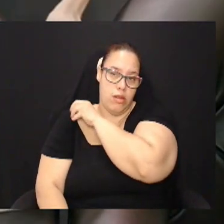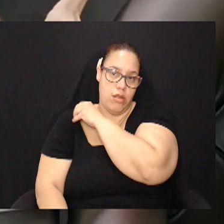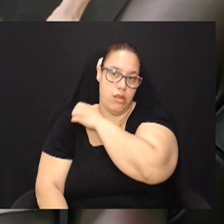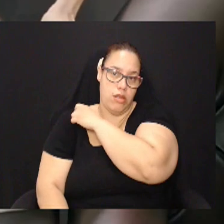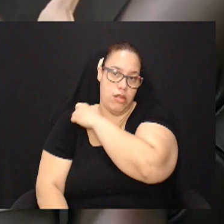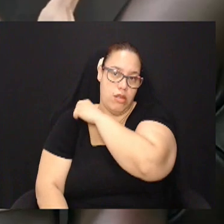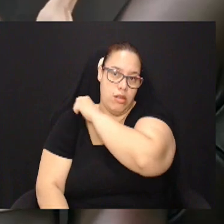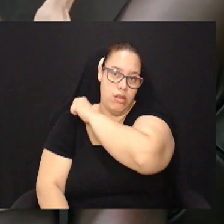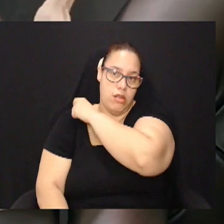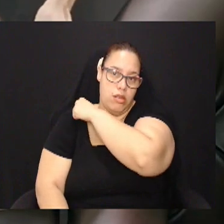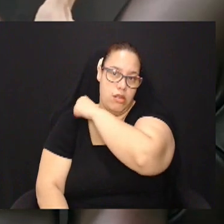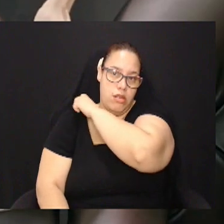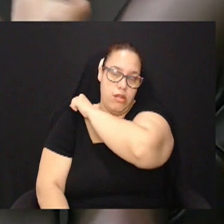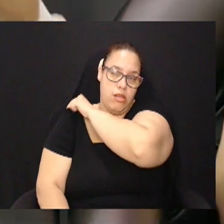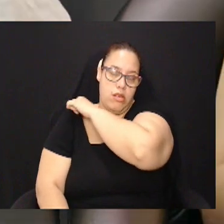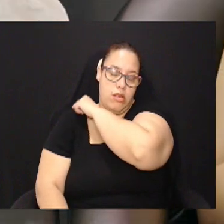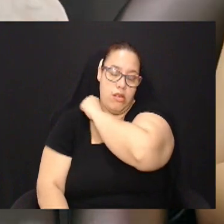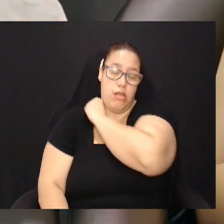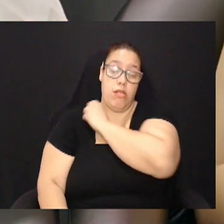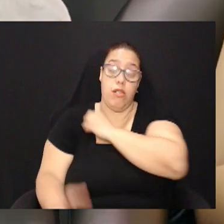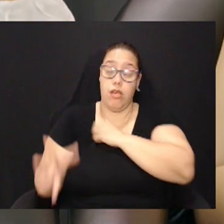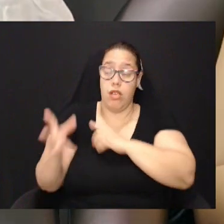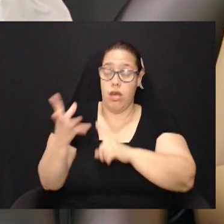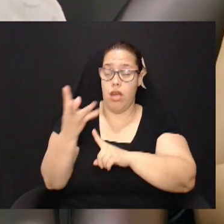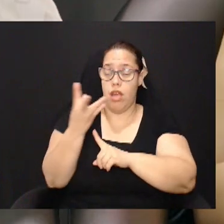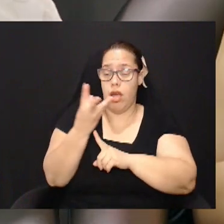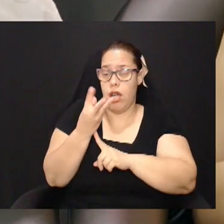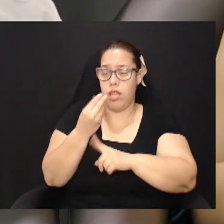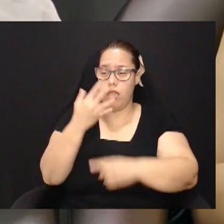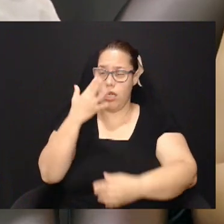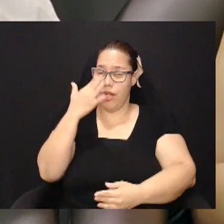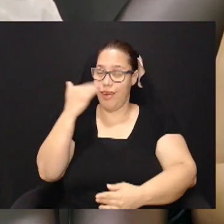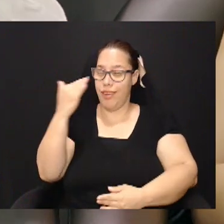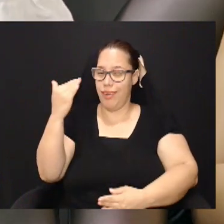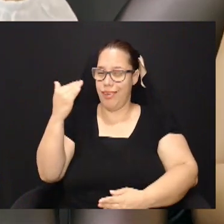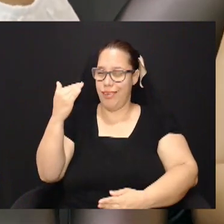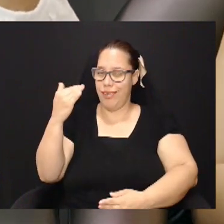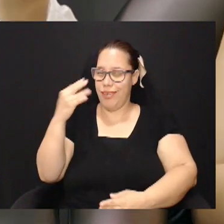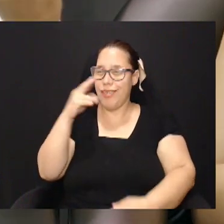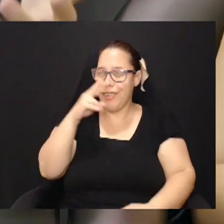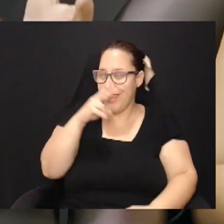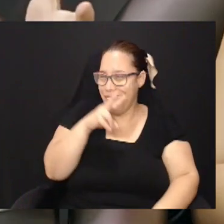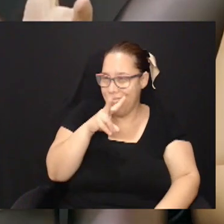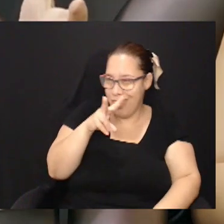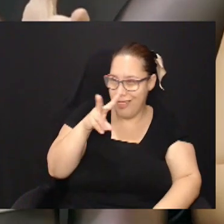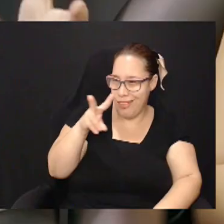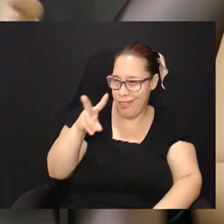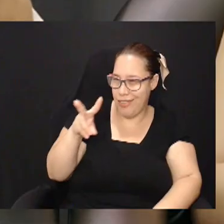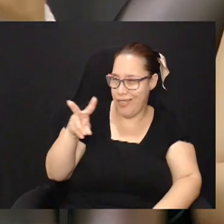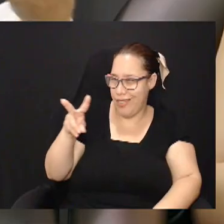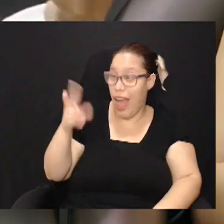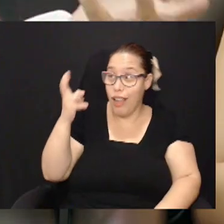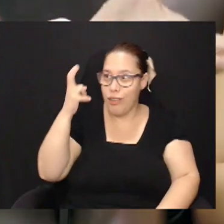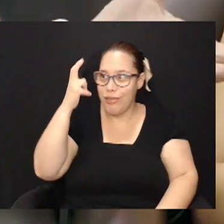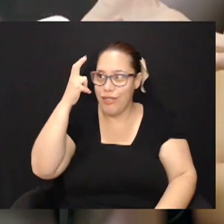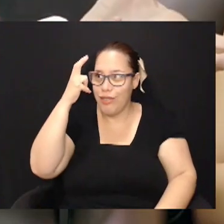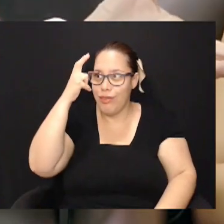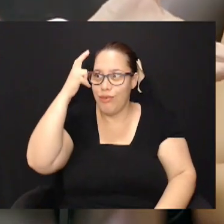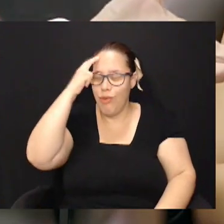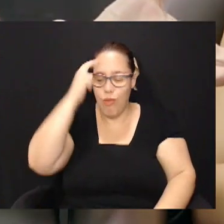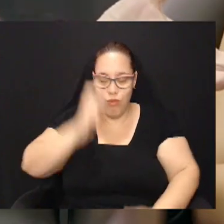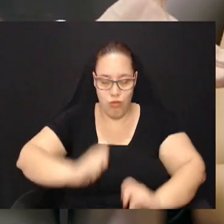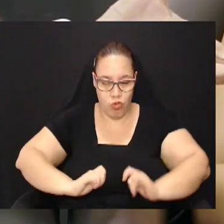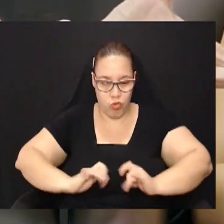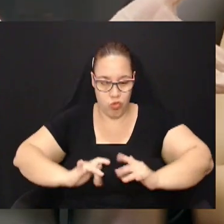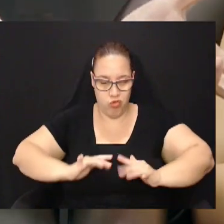ser apreciada, né? Porque ela é muito, a gente adquire muita cultura, né? Quem tem a oportunidade